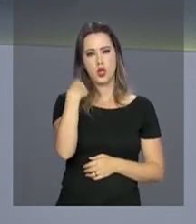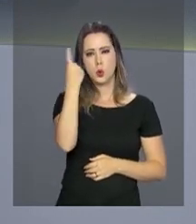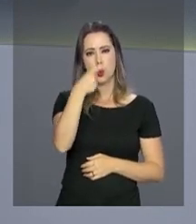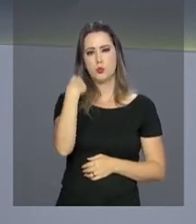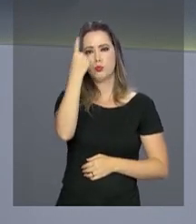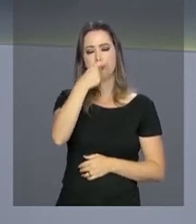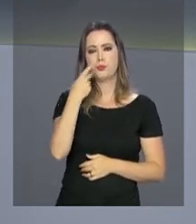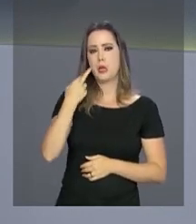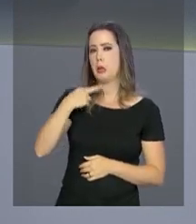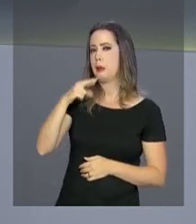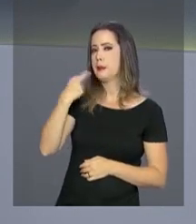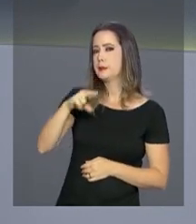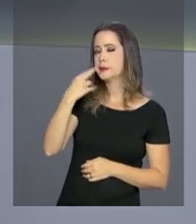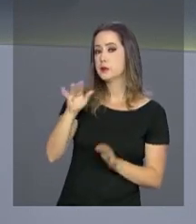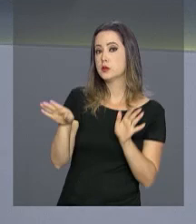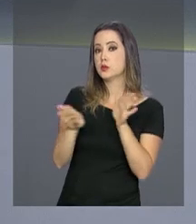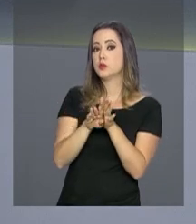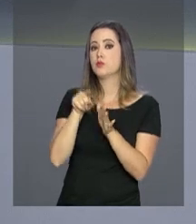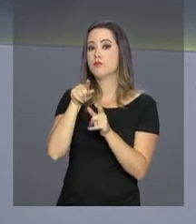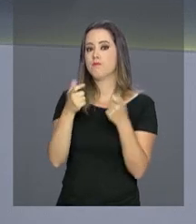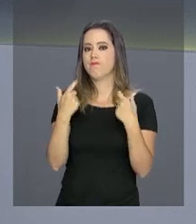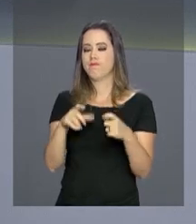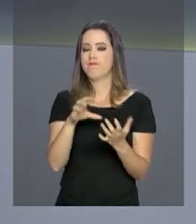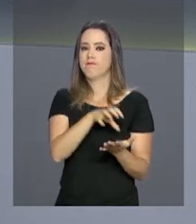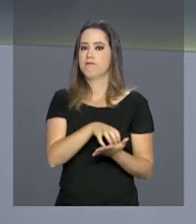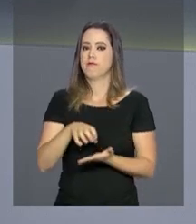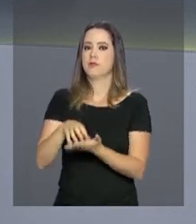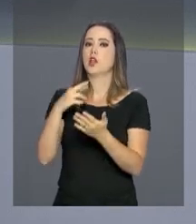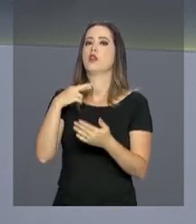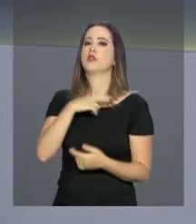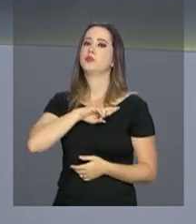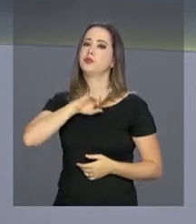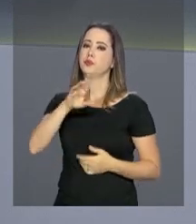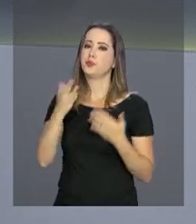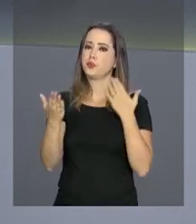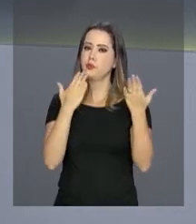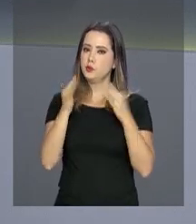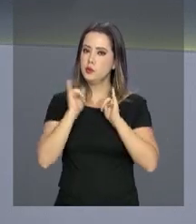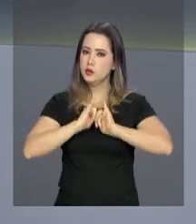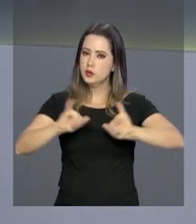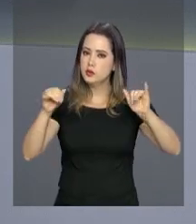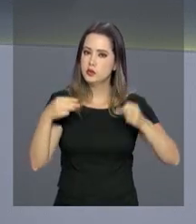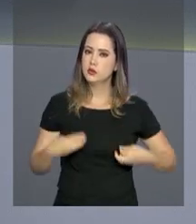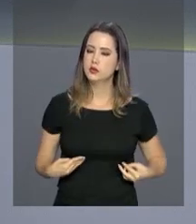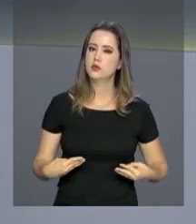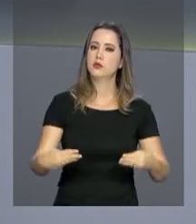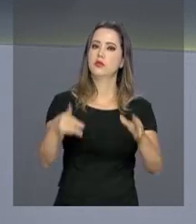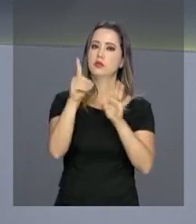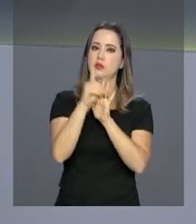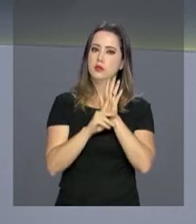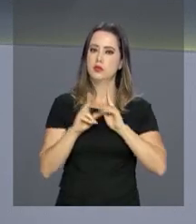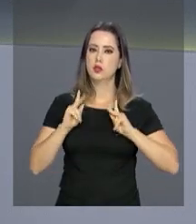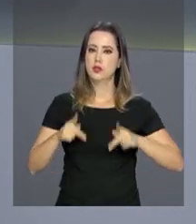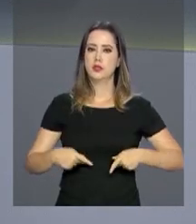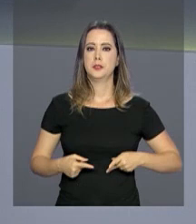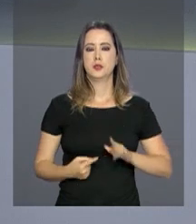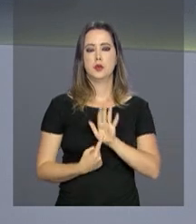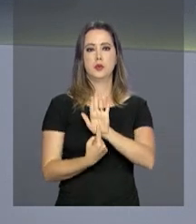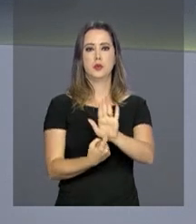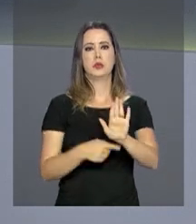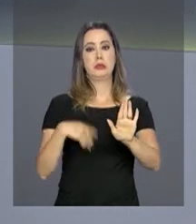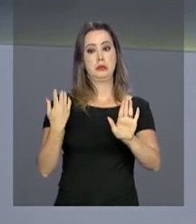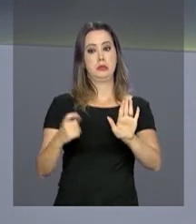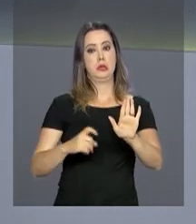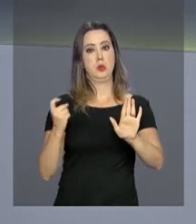das denúncias chegam aos órgãos competentes o balanço divulgado hoje pelo ministério dos direitos humanos mostra o